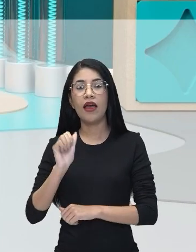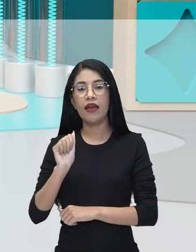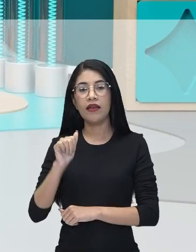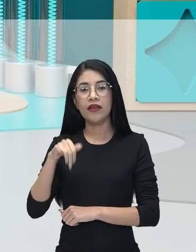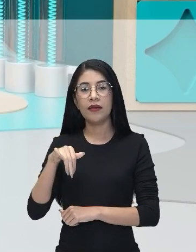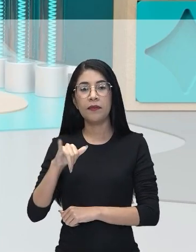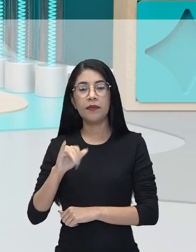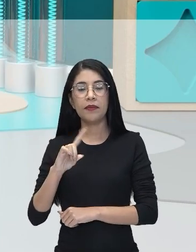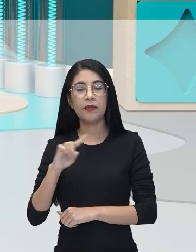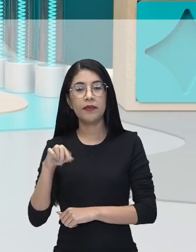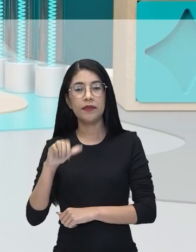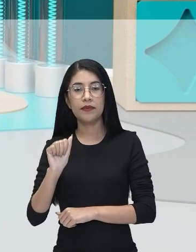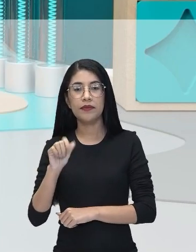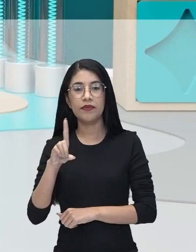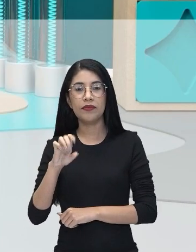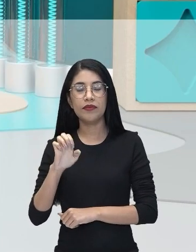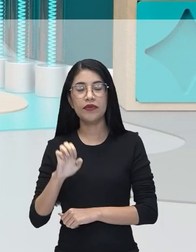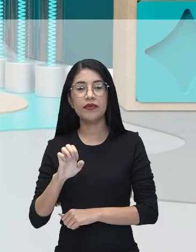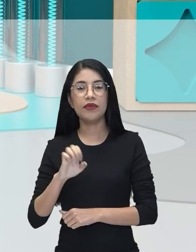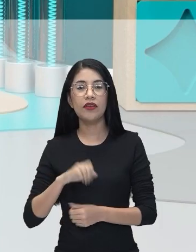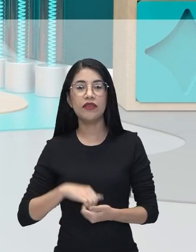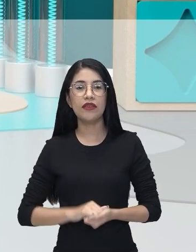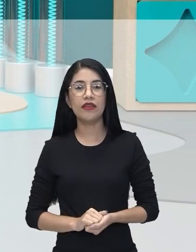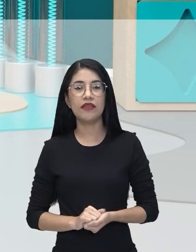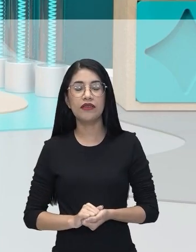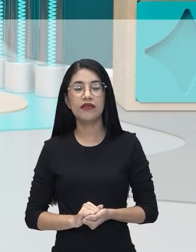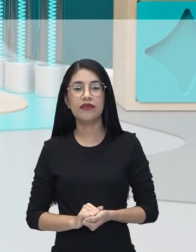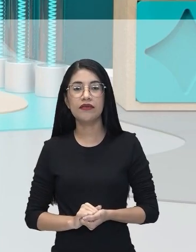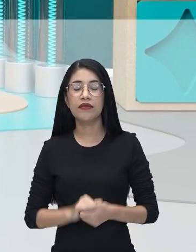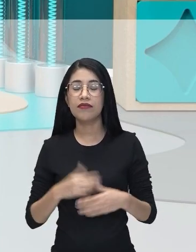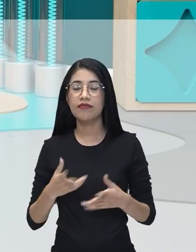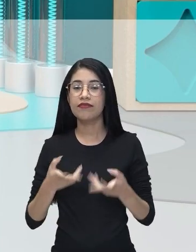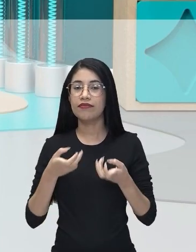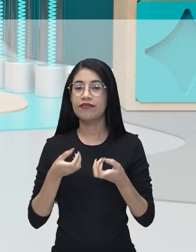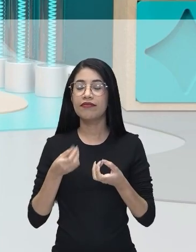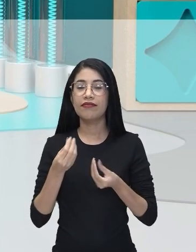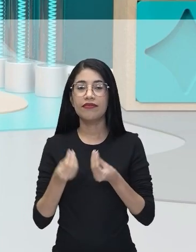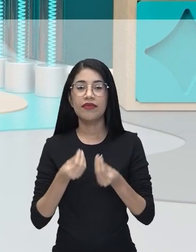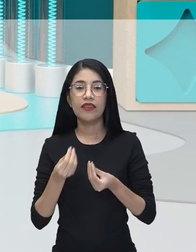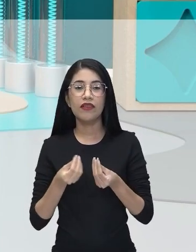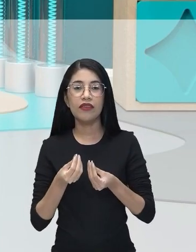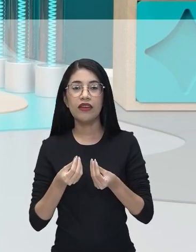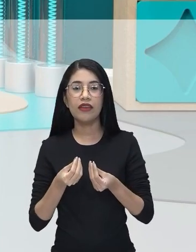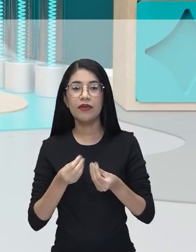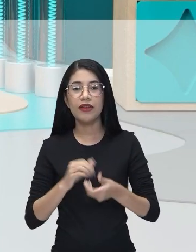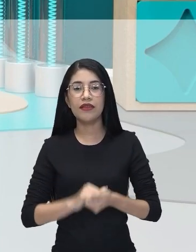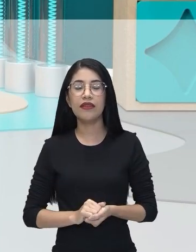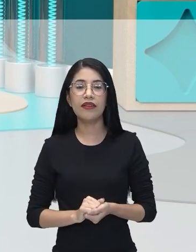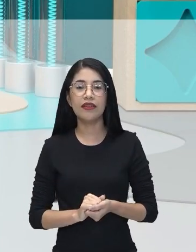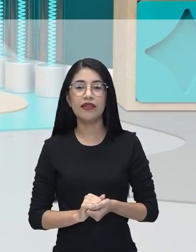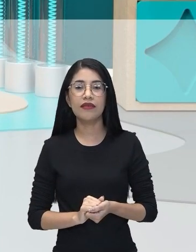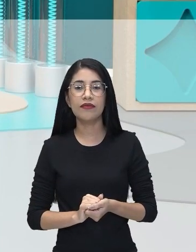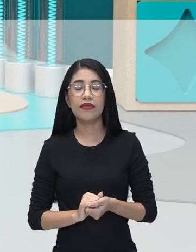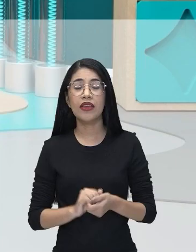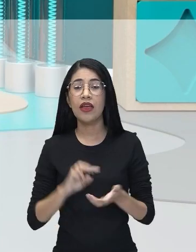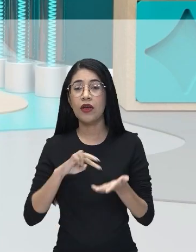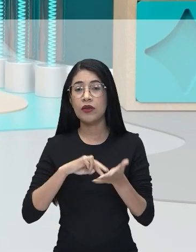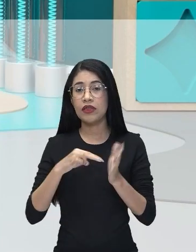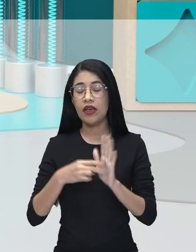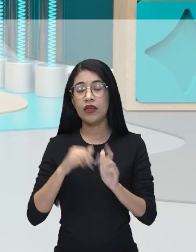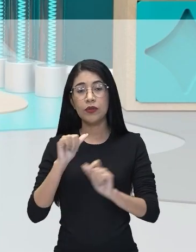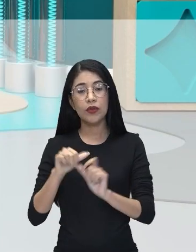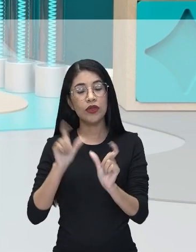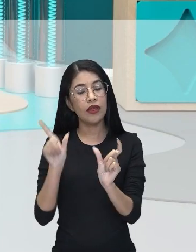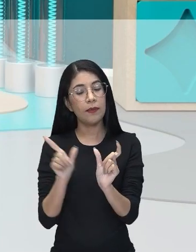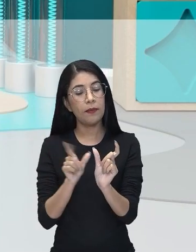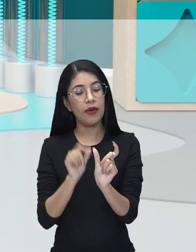Então, vocês viram como uma palavra, quando ela é conectada a um sufixo, a um prefixo, ela muda o significado e mais na